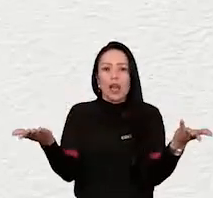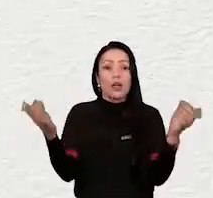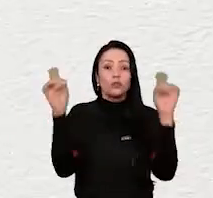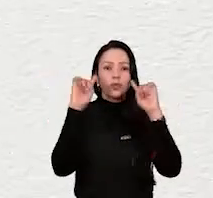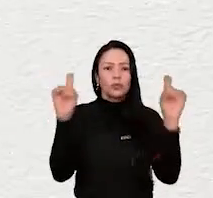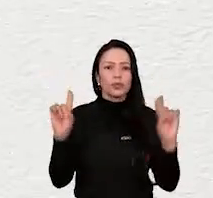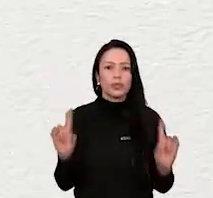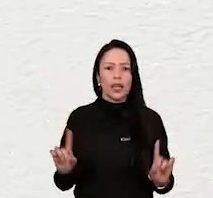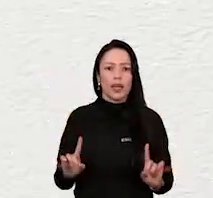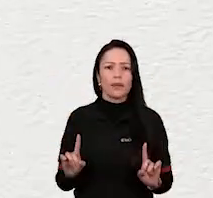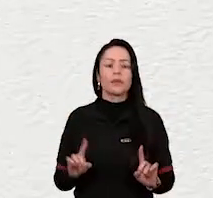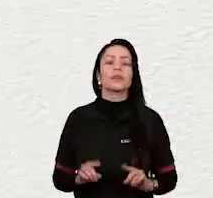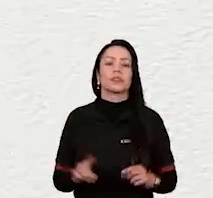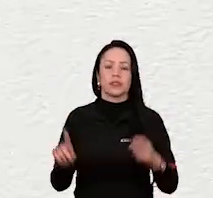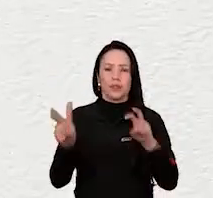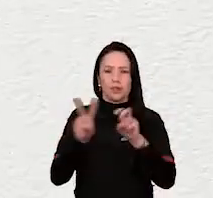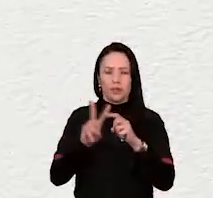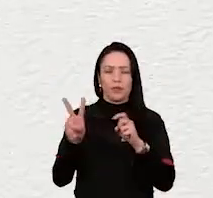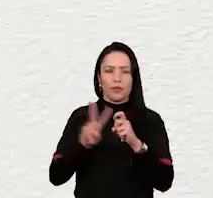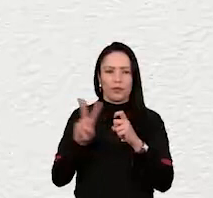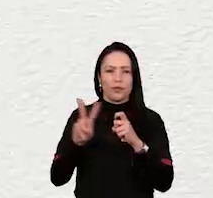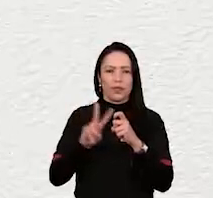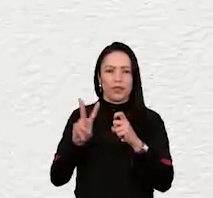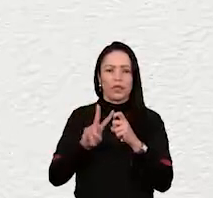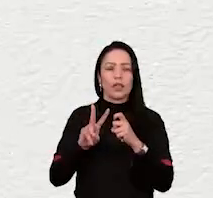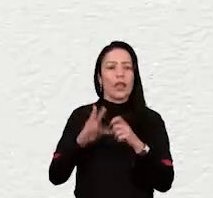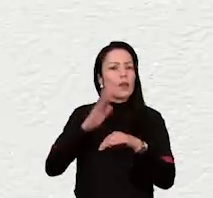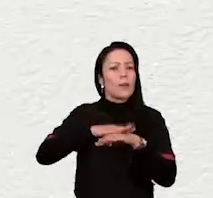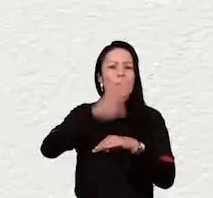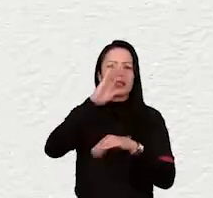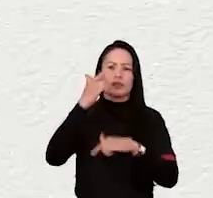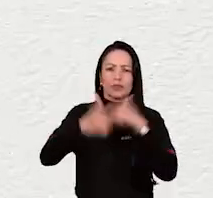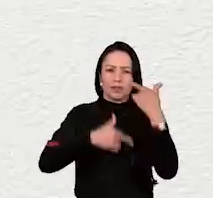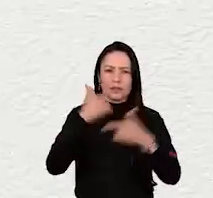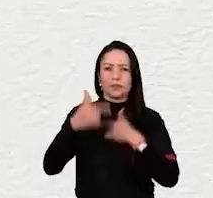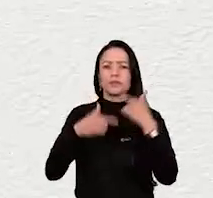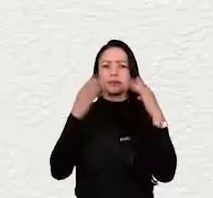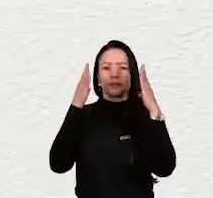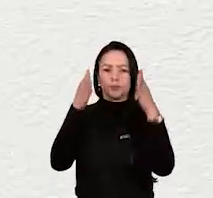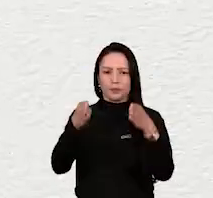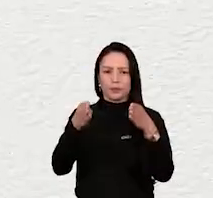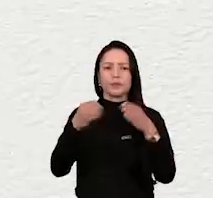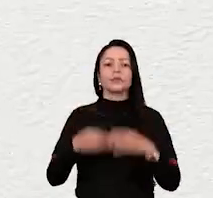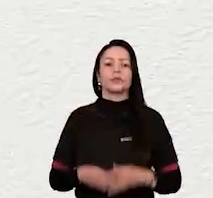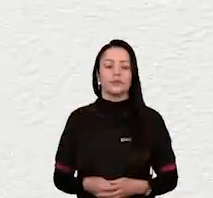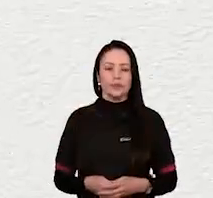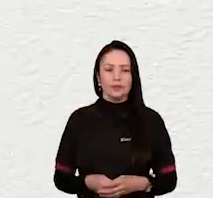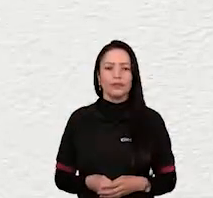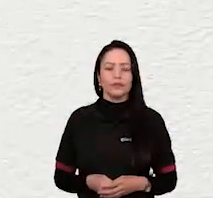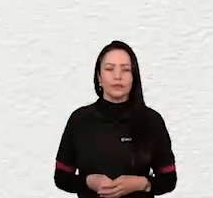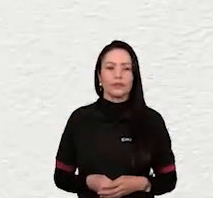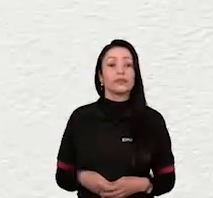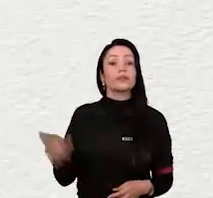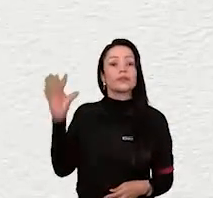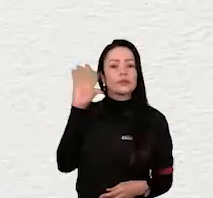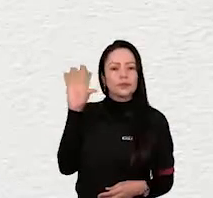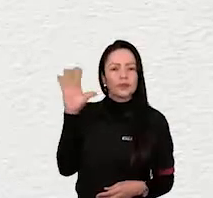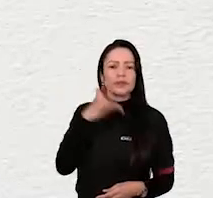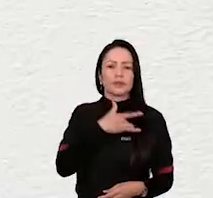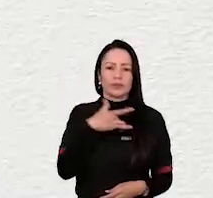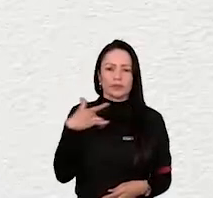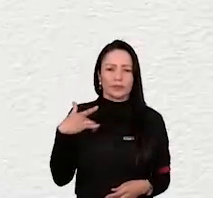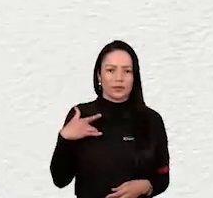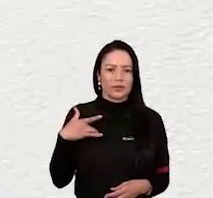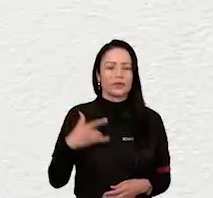medicina veterinária. Então, assim, cada vez mais a gente está trabalhando nessa área, né? Pensando em